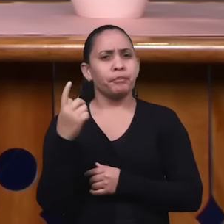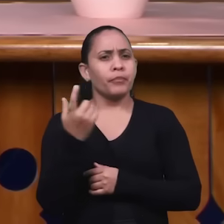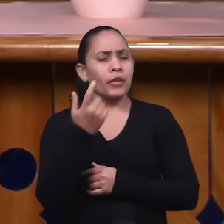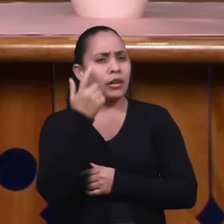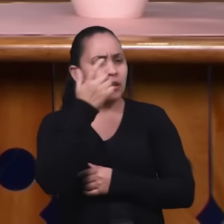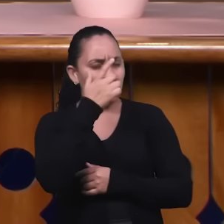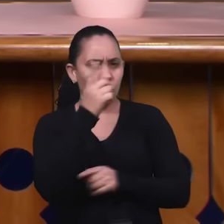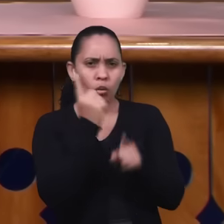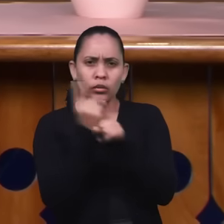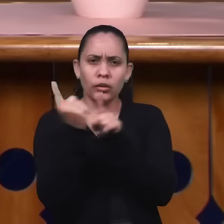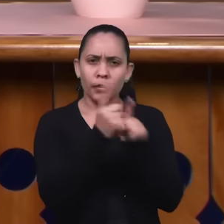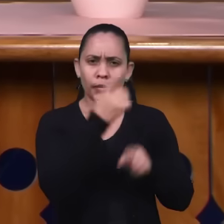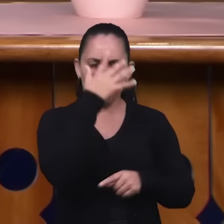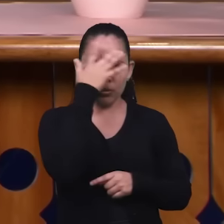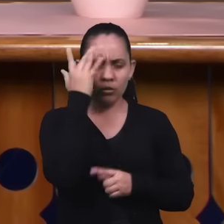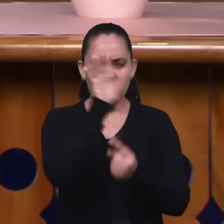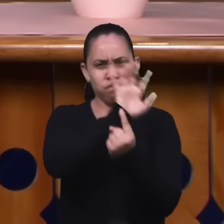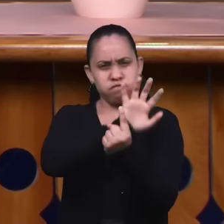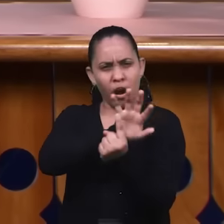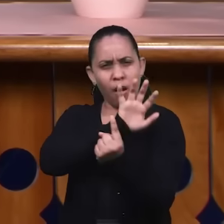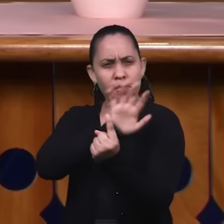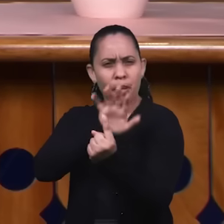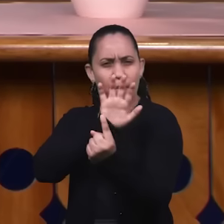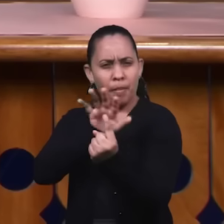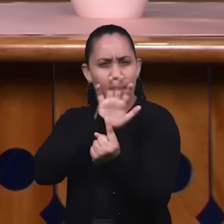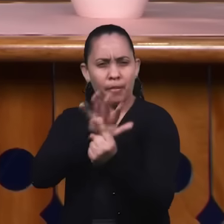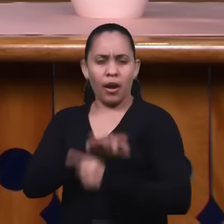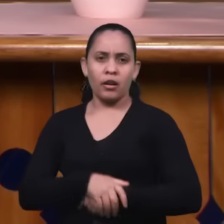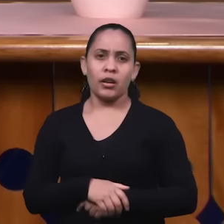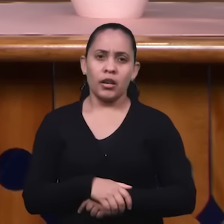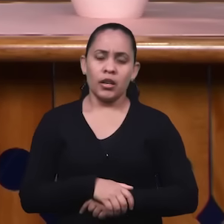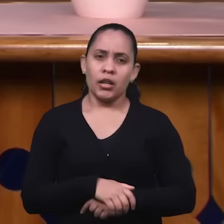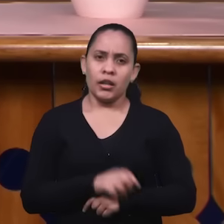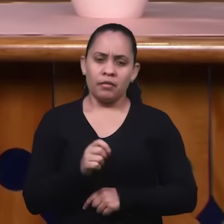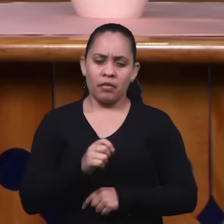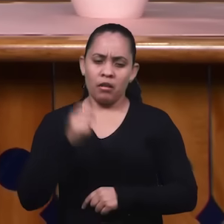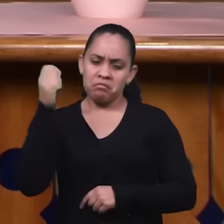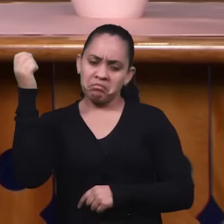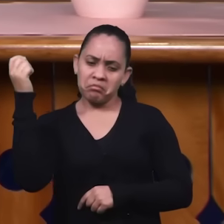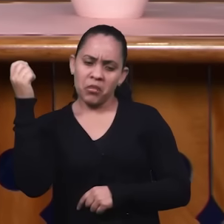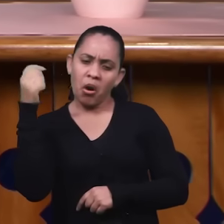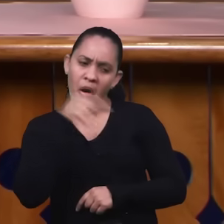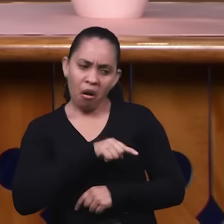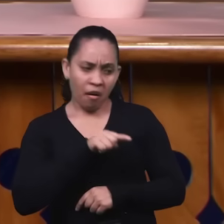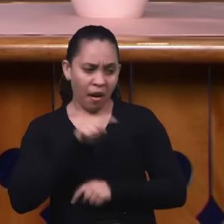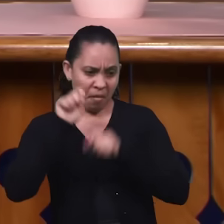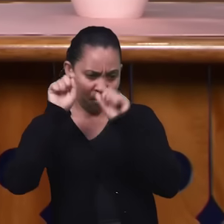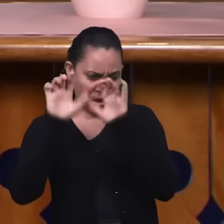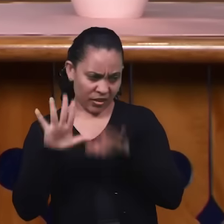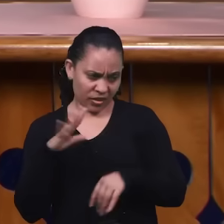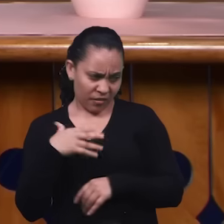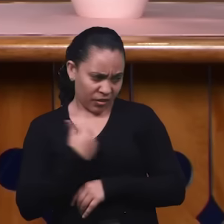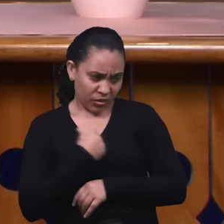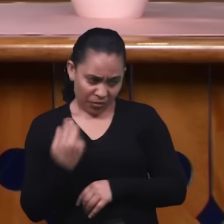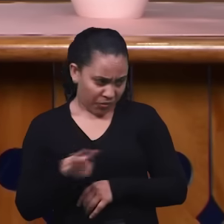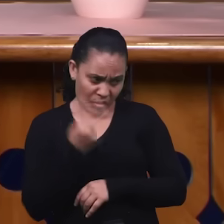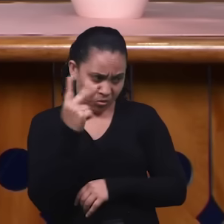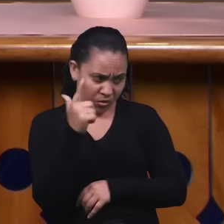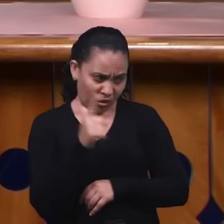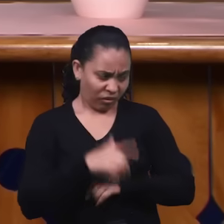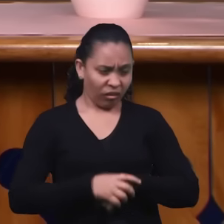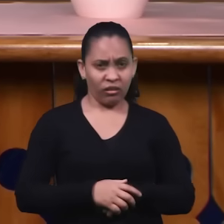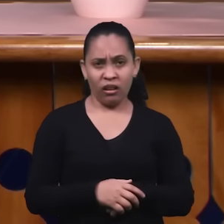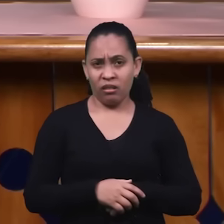isso, tentam trazer um valor menor para isso. Mas a salvação na nossa vida é o que há de mais valor.